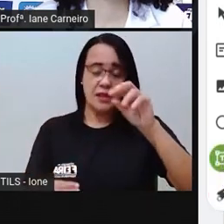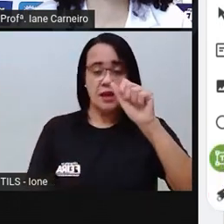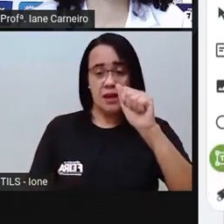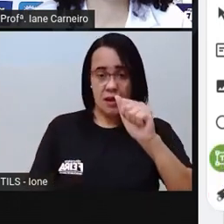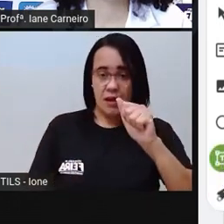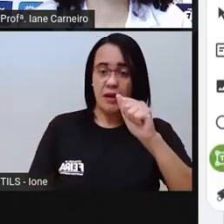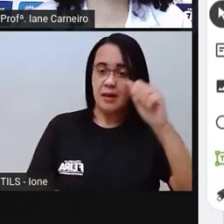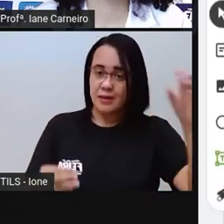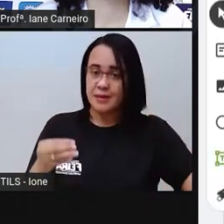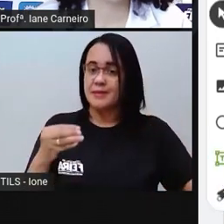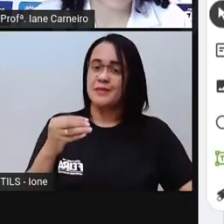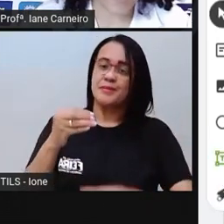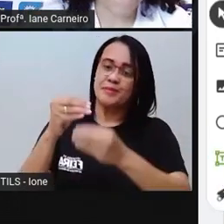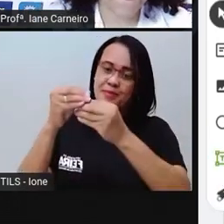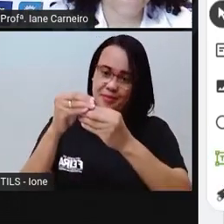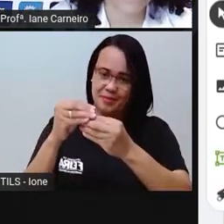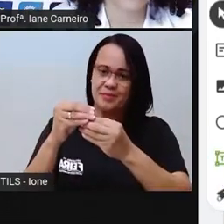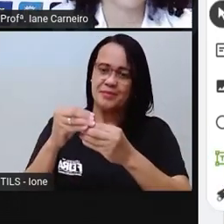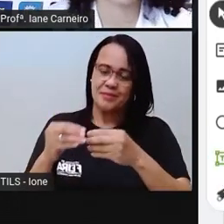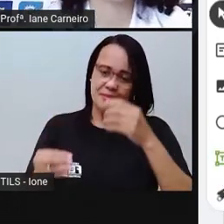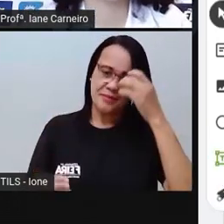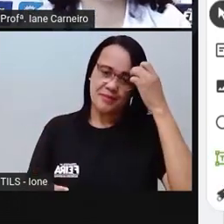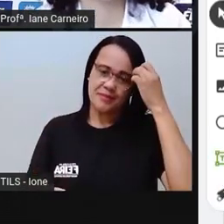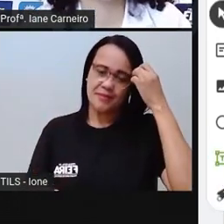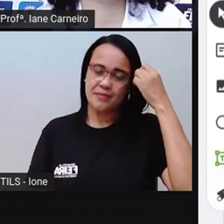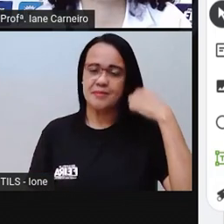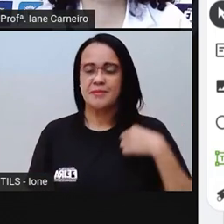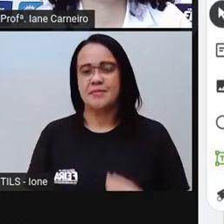Então a prova vai colocar aqui o tá.